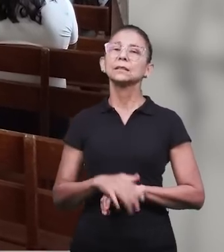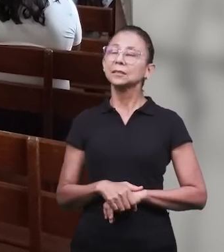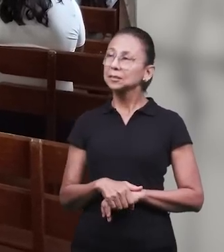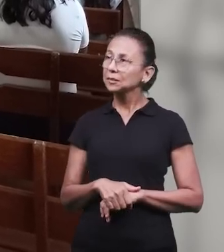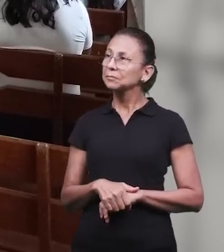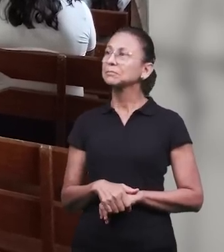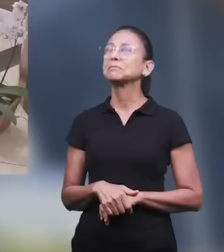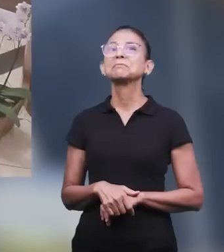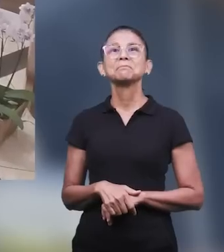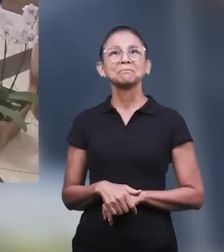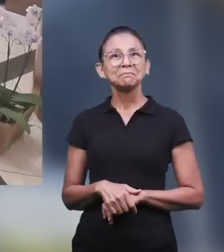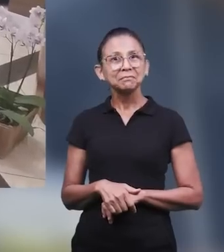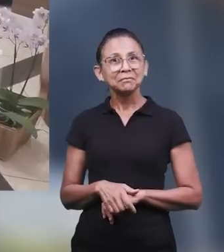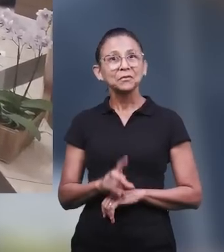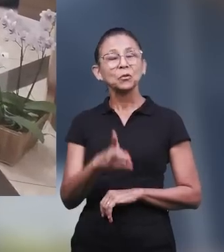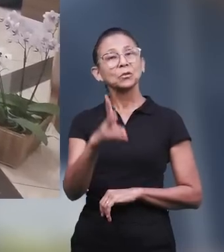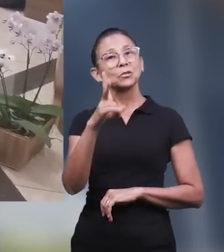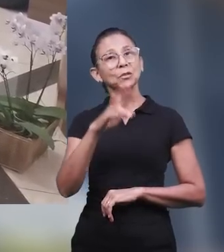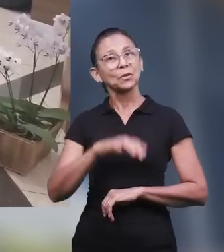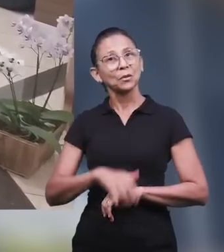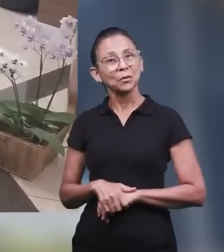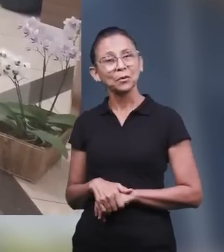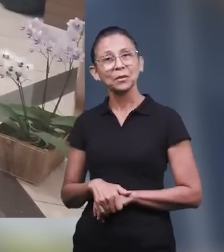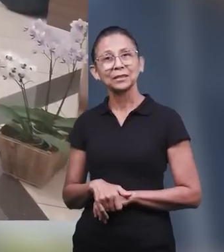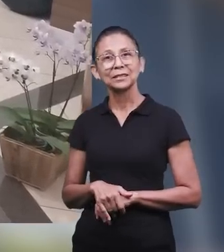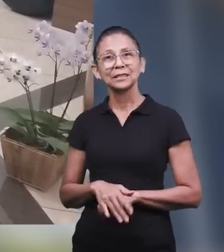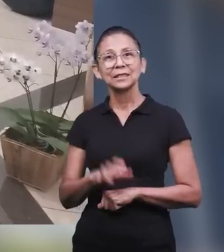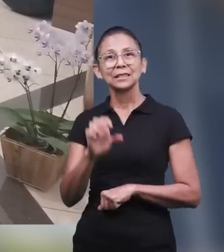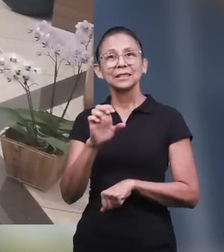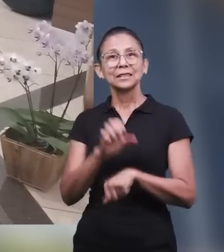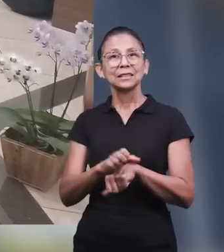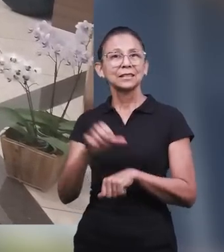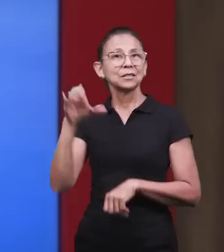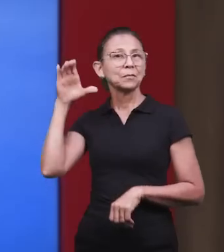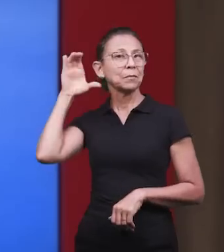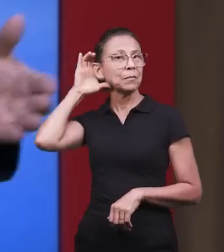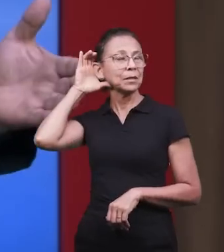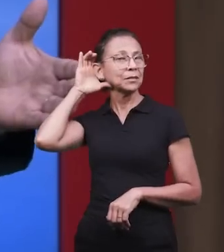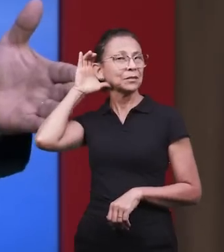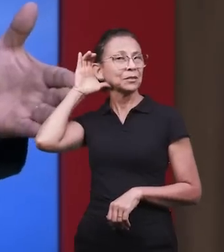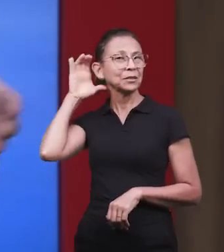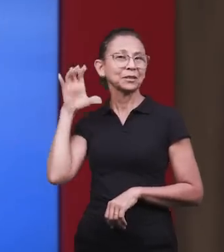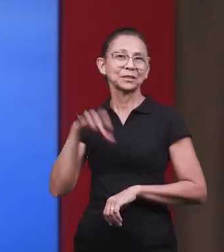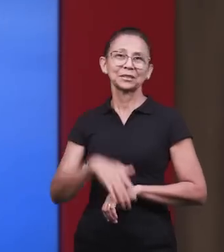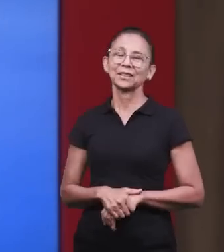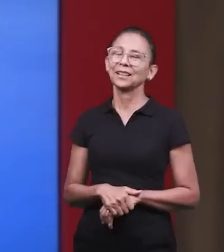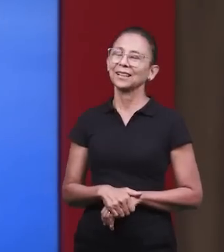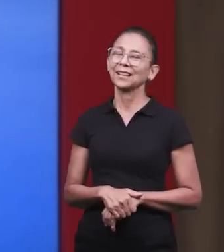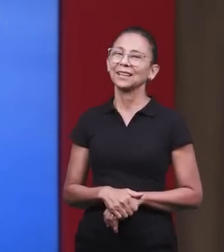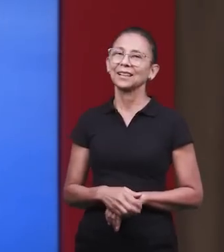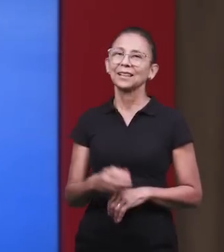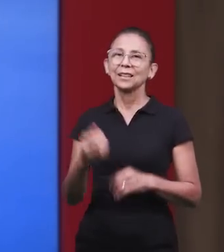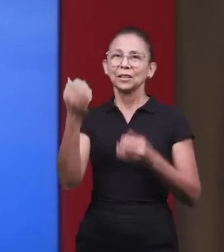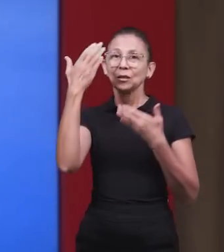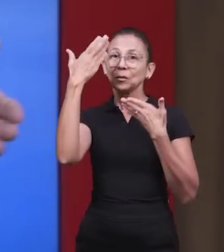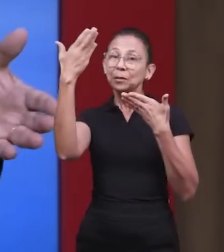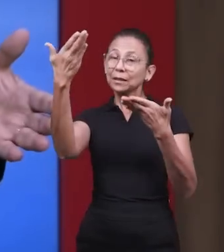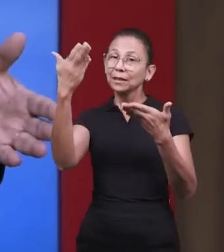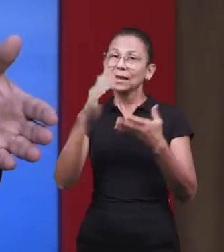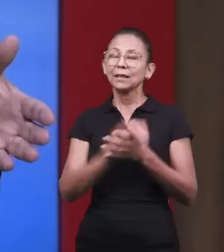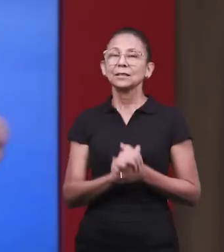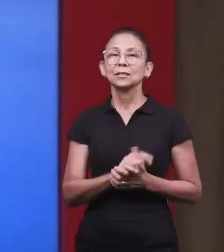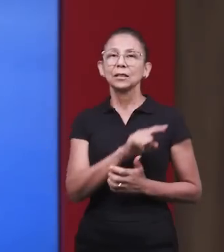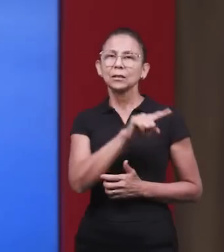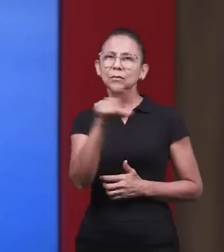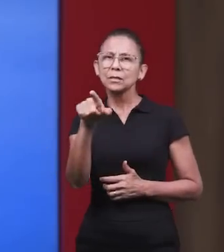Bonita, Minas e em Várzea Grande, no estado do Mato Grosso. Obrigado aos irmãos que enviaram as fotos e também